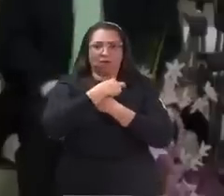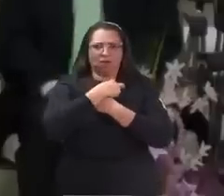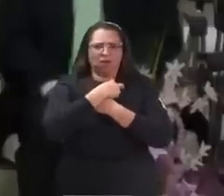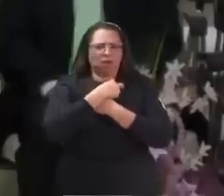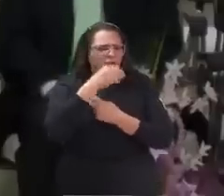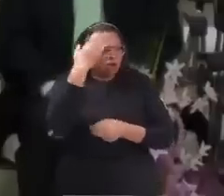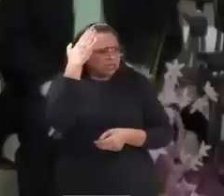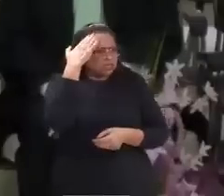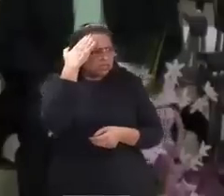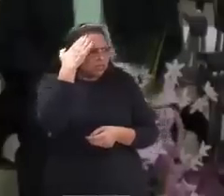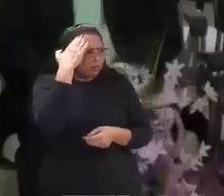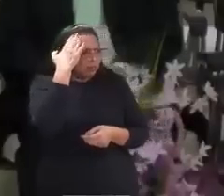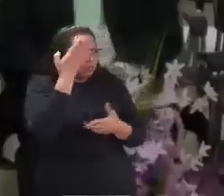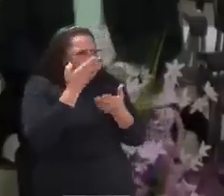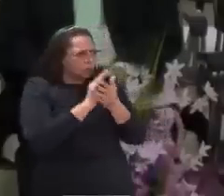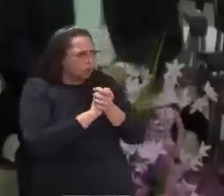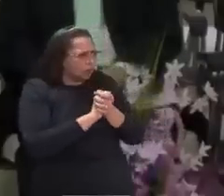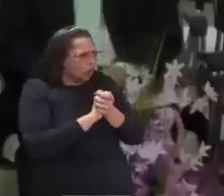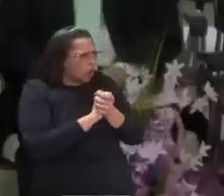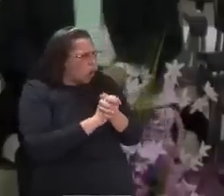As parteiras te enganaram.